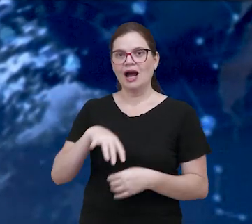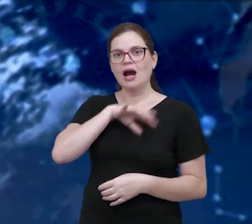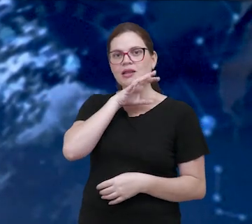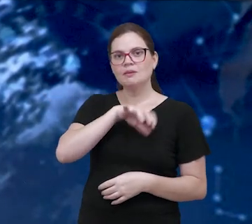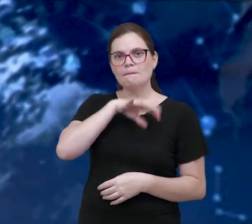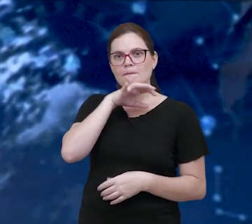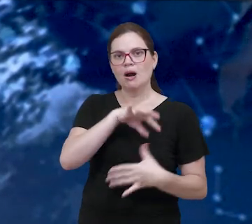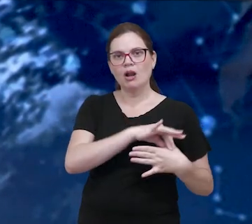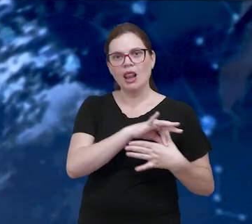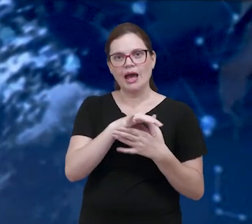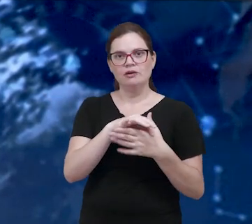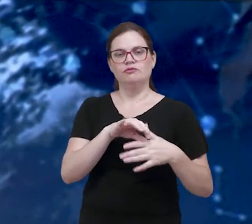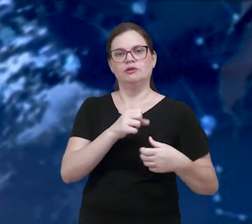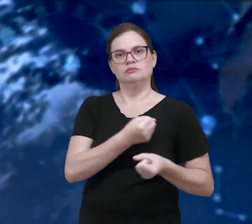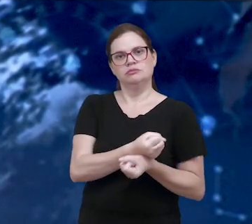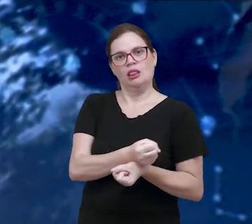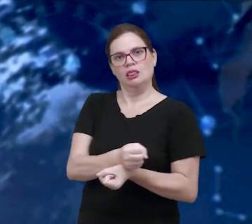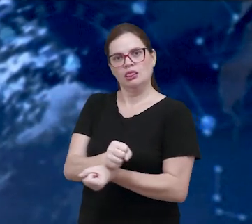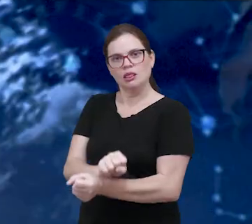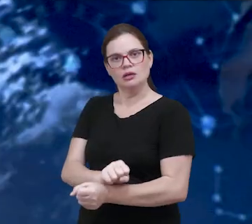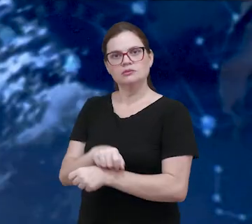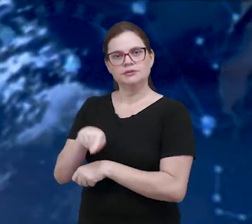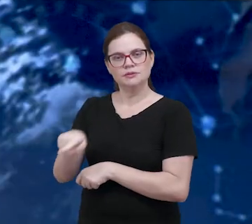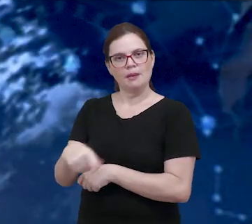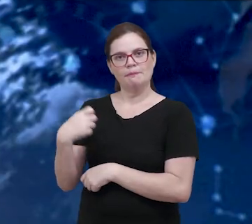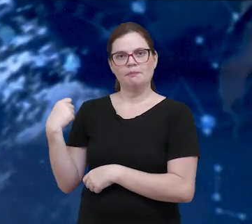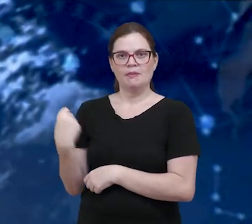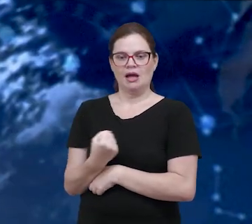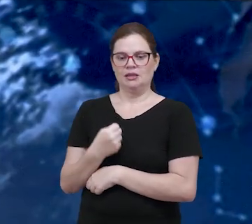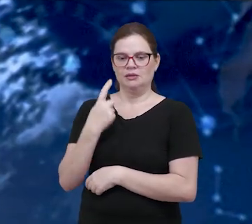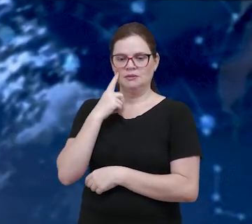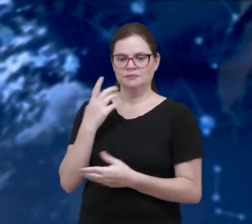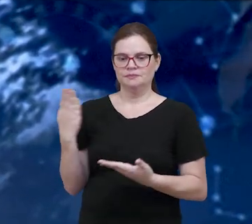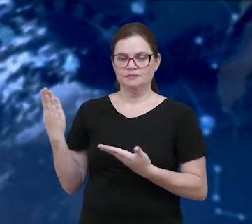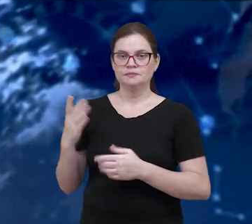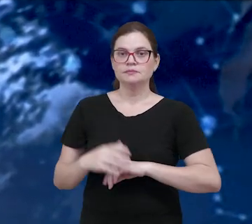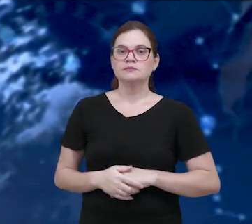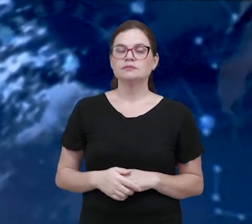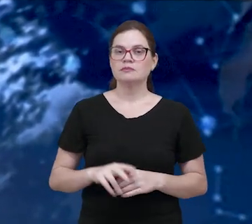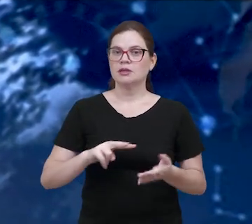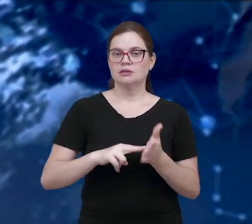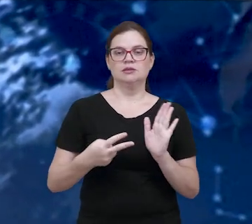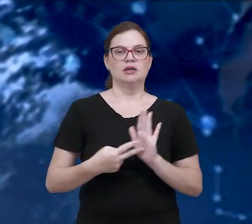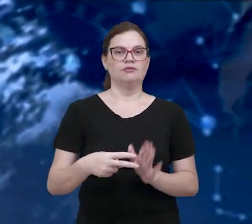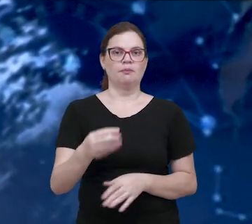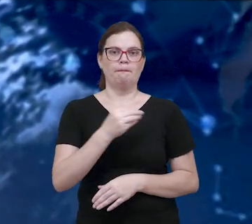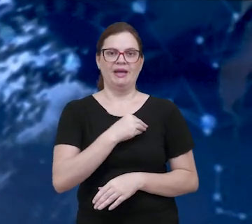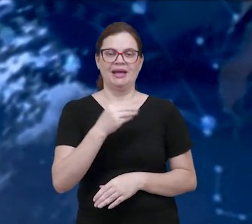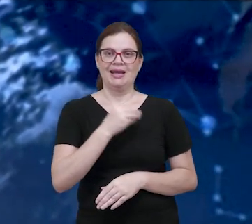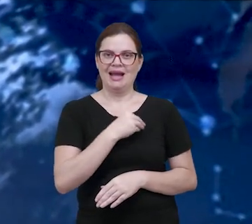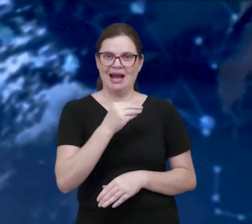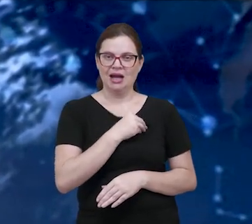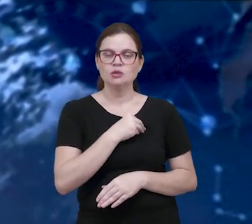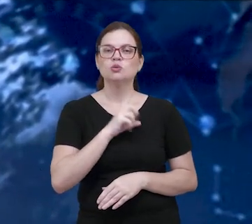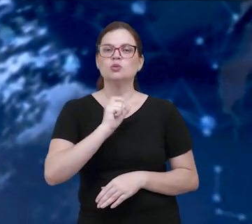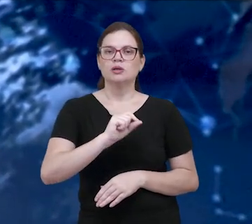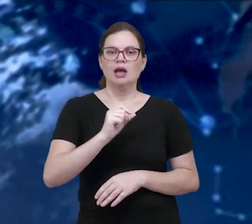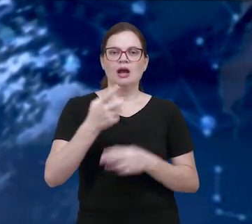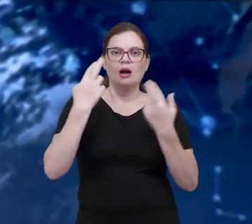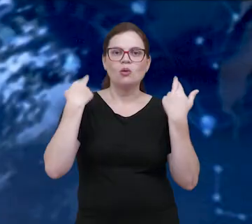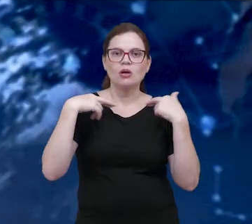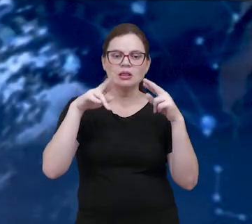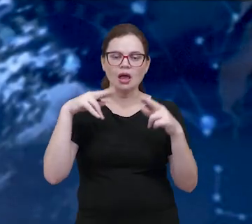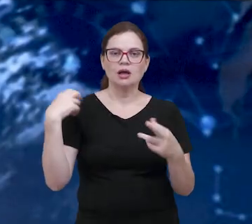era levado, esse animal representando o pecado do povo para que ele morresse pelo povo, né?